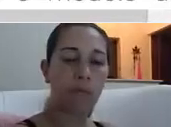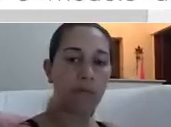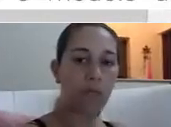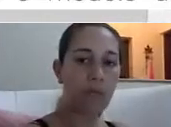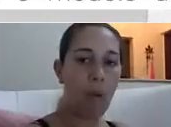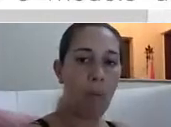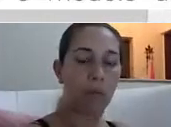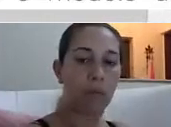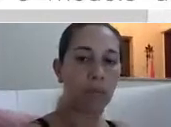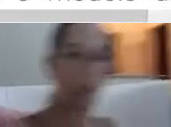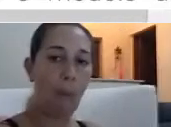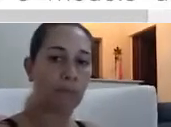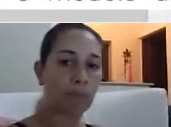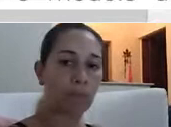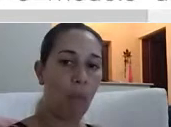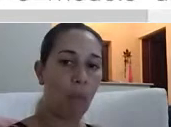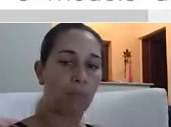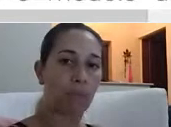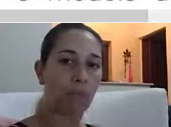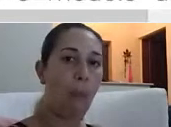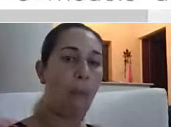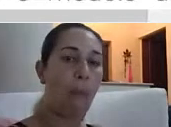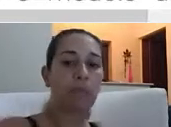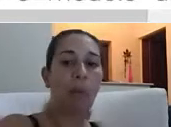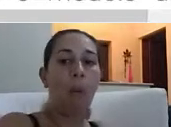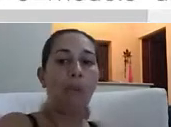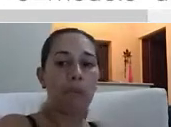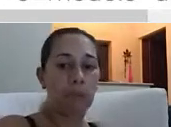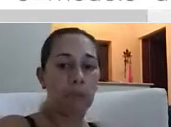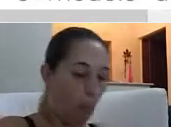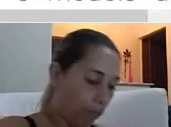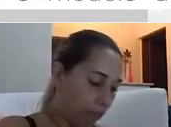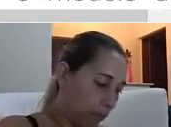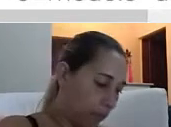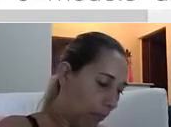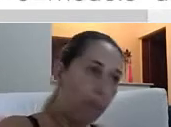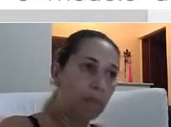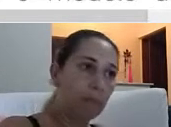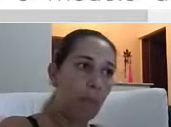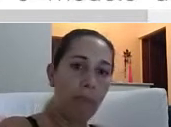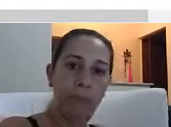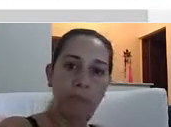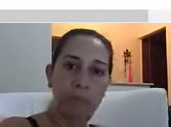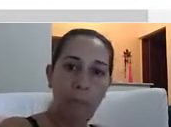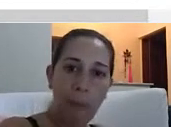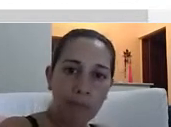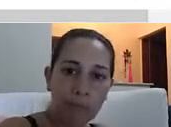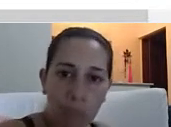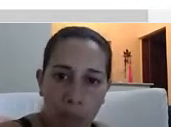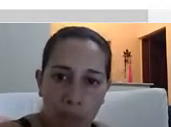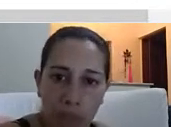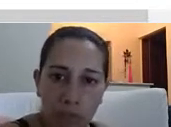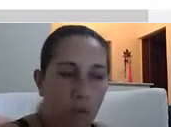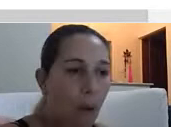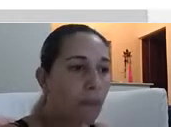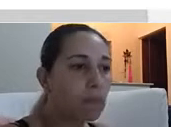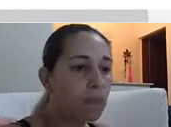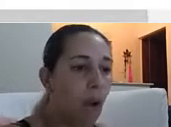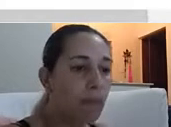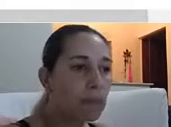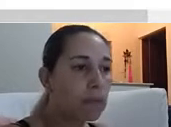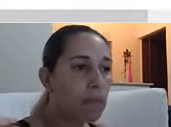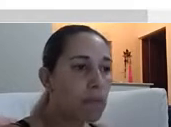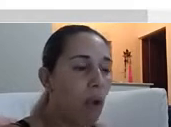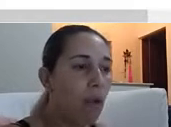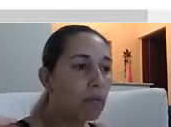disponível lá nos encontros do Ava, do Ava dentro da disciplina. Bom, então, só para a gente concluir esse